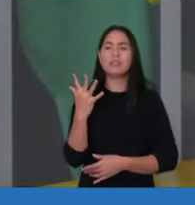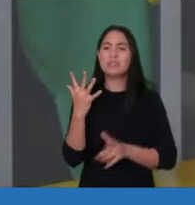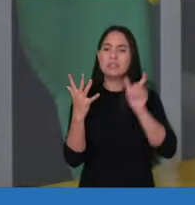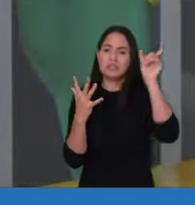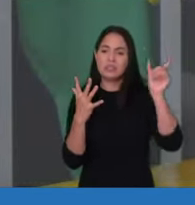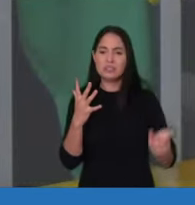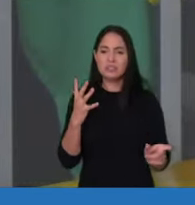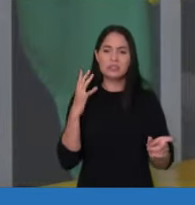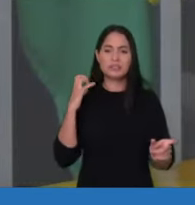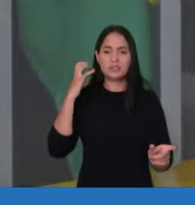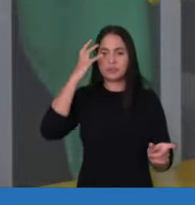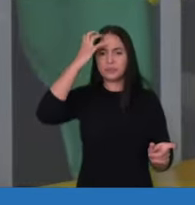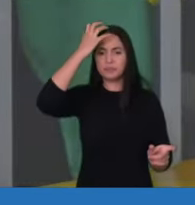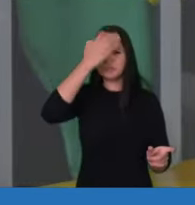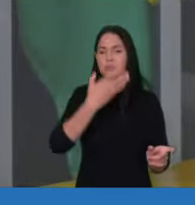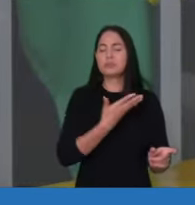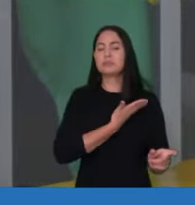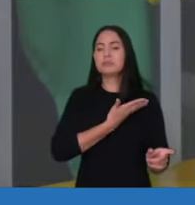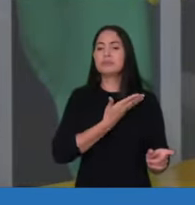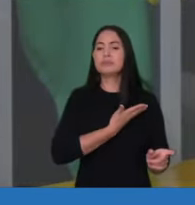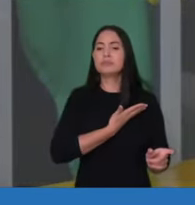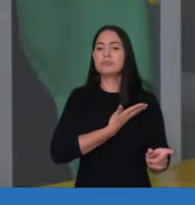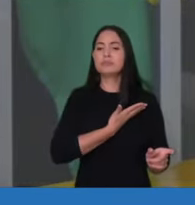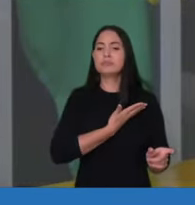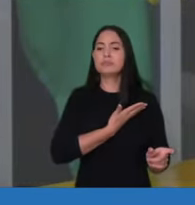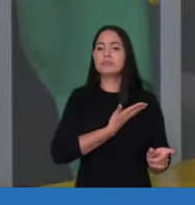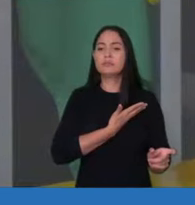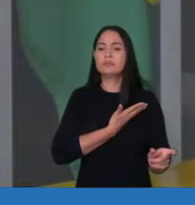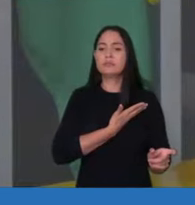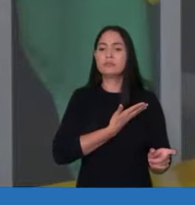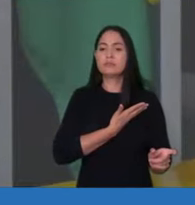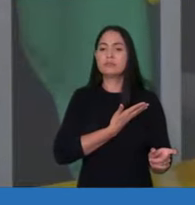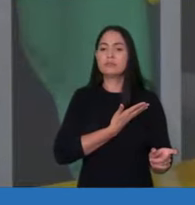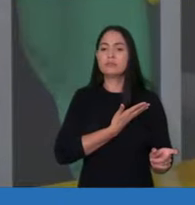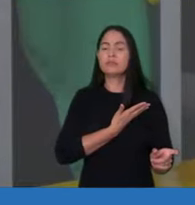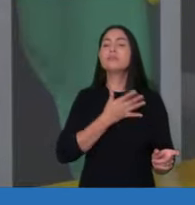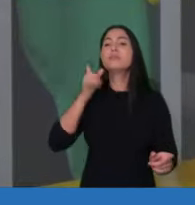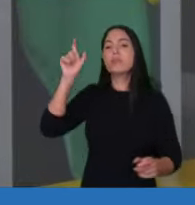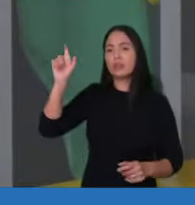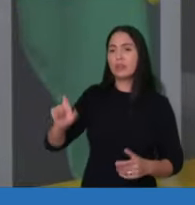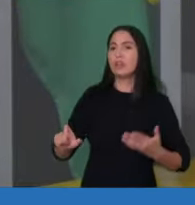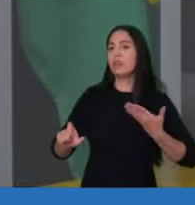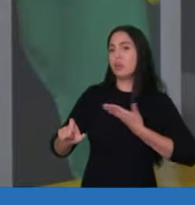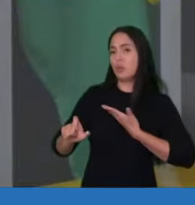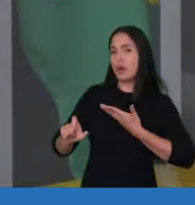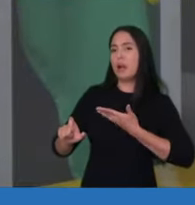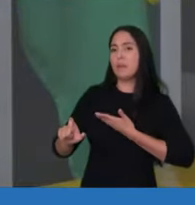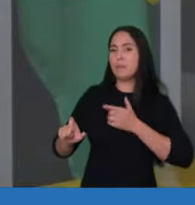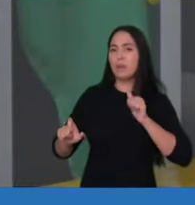a companheira Marielle e o companheiro